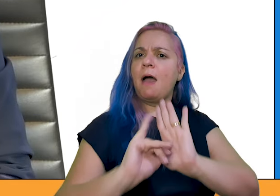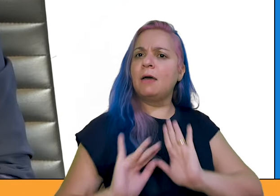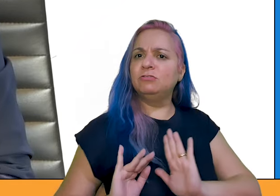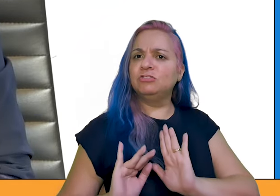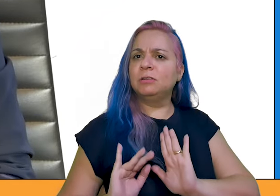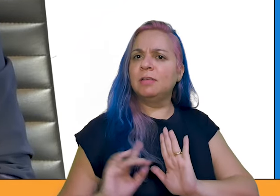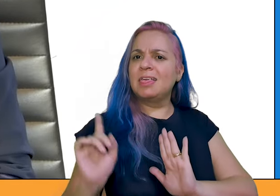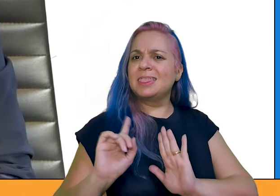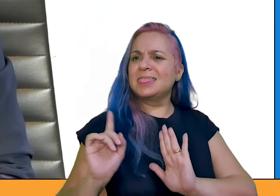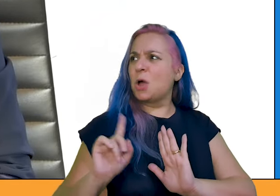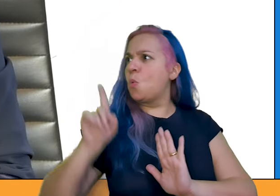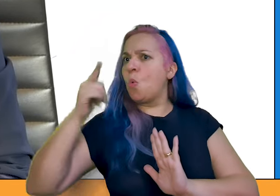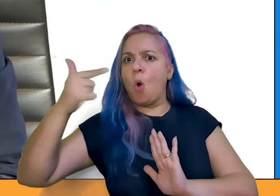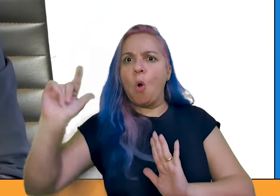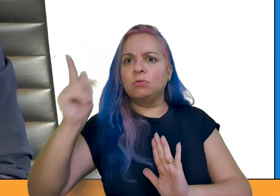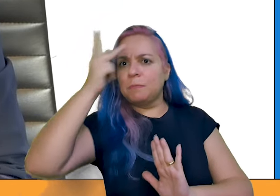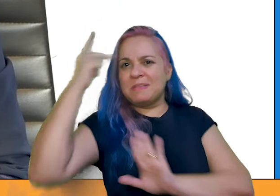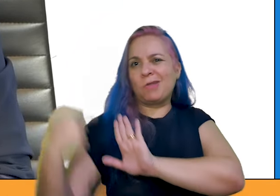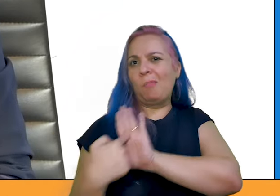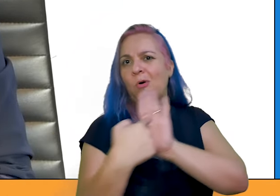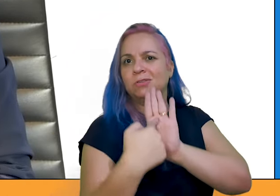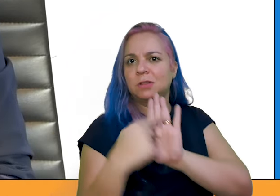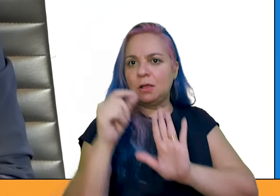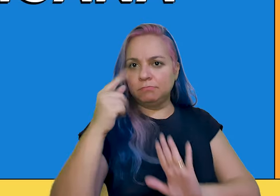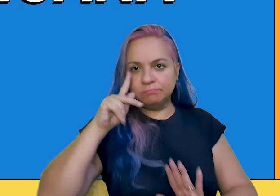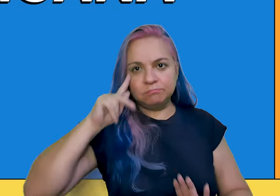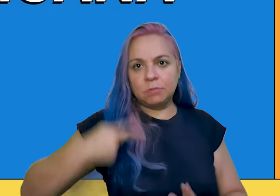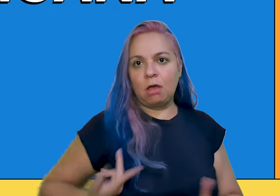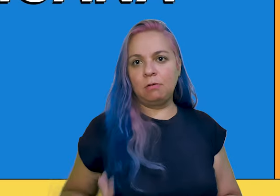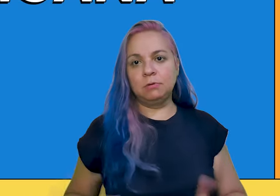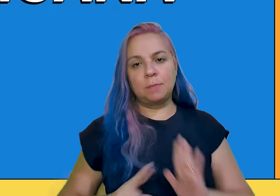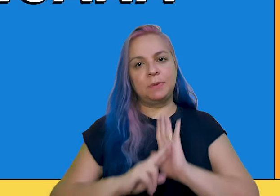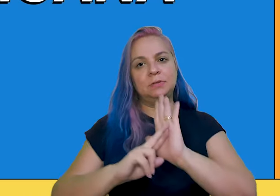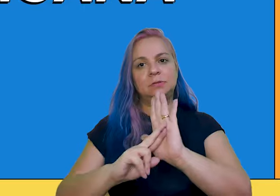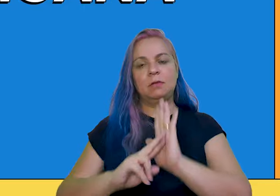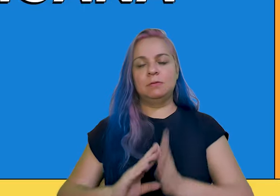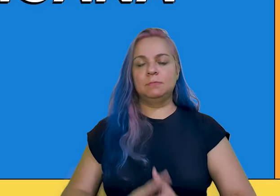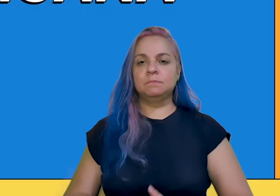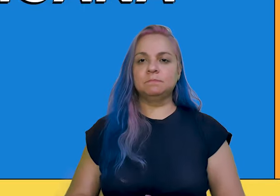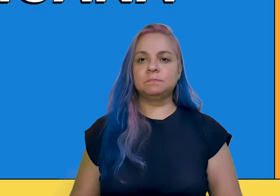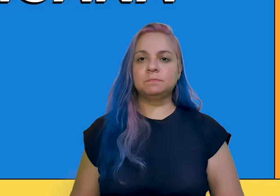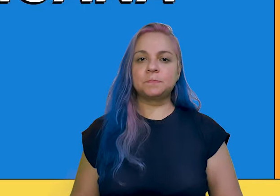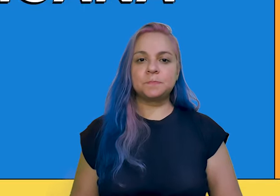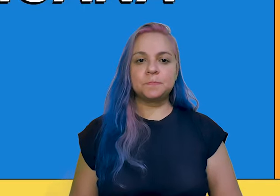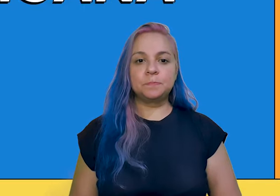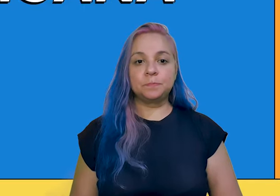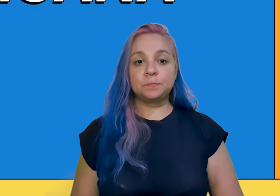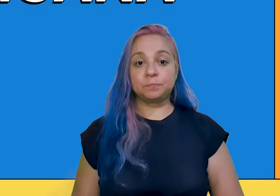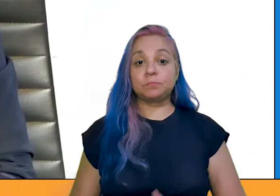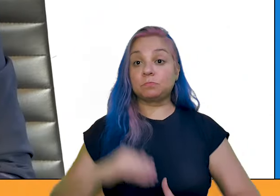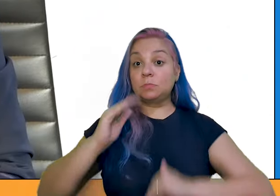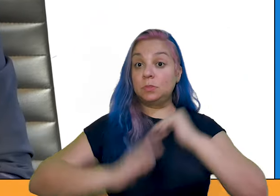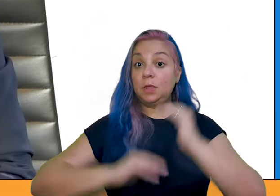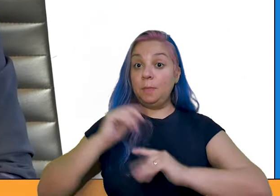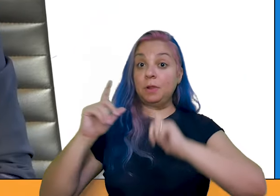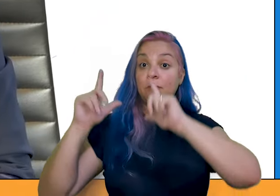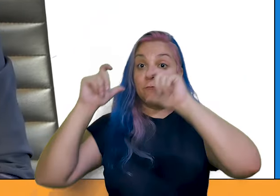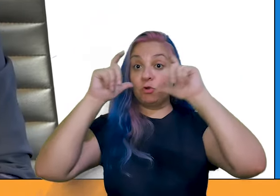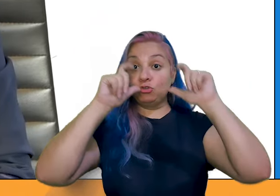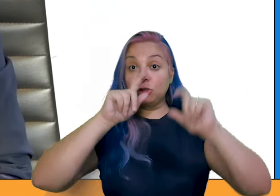própria imagem, ser sujeito da sua própria representação. Sobre fundo azul e letras brancas, a prática fotográfica de